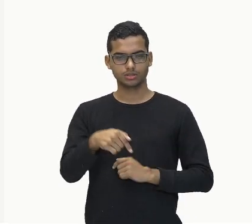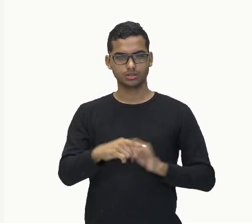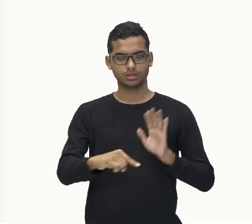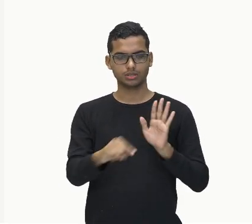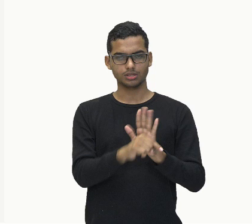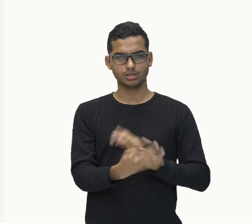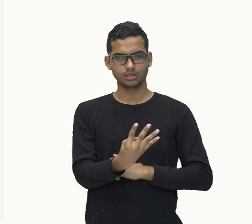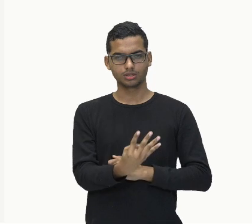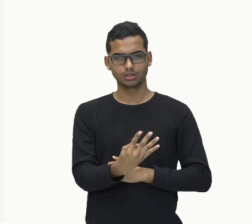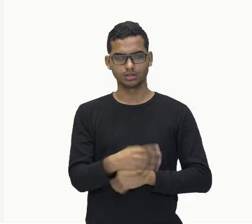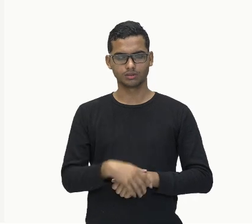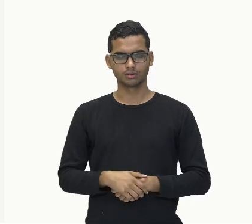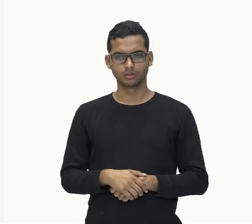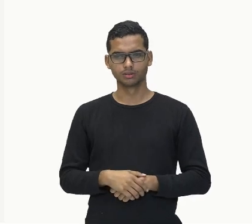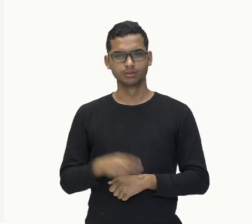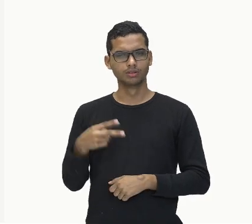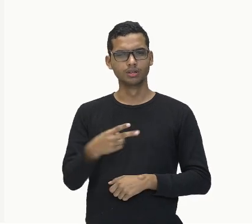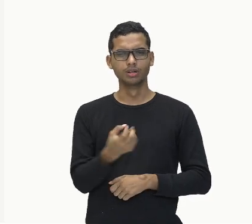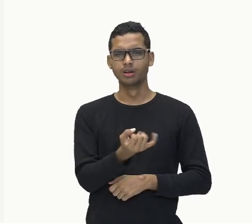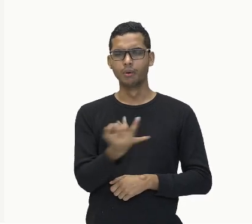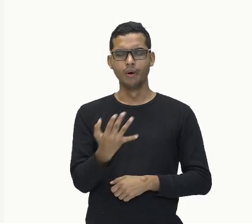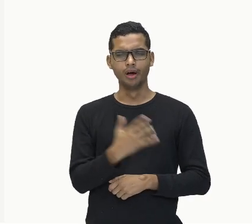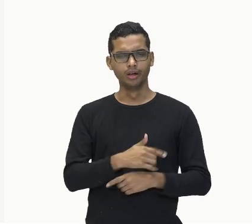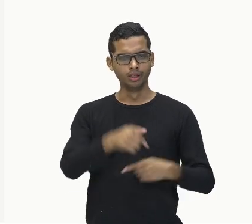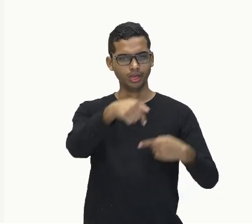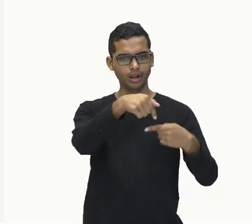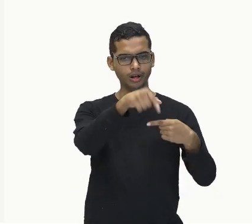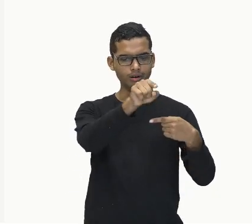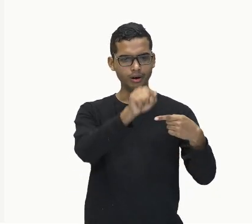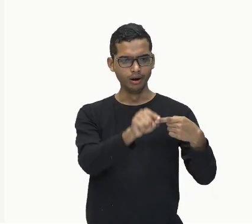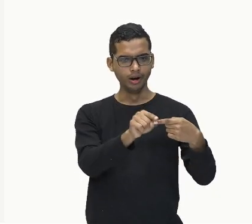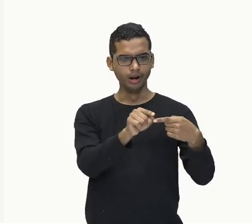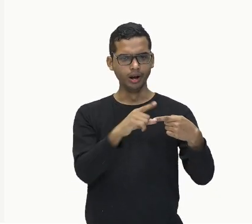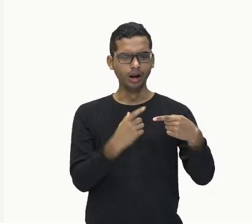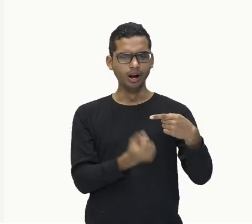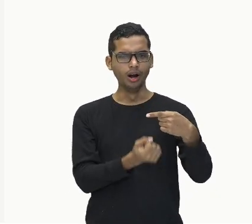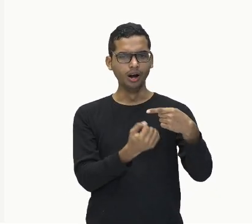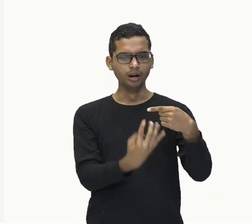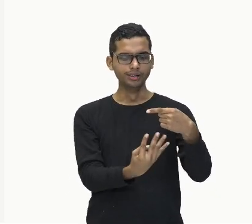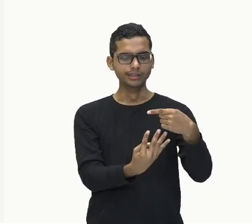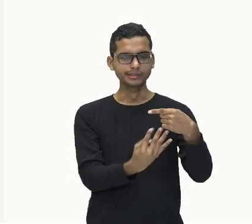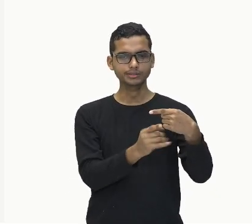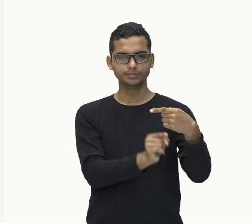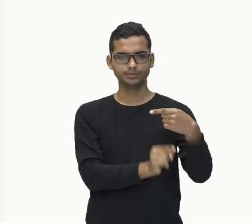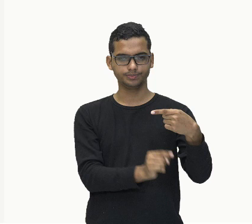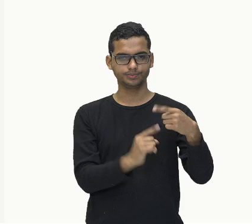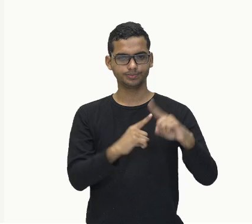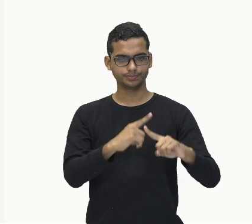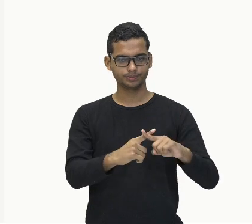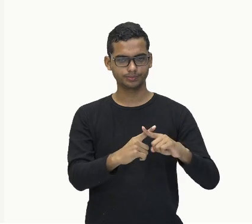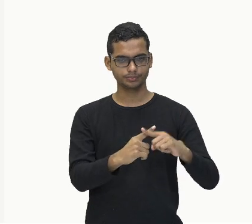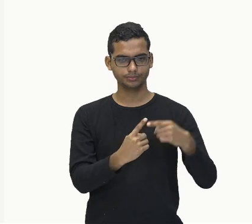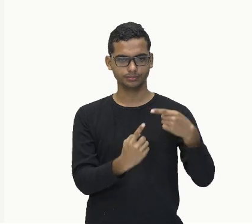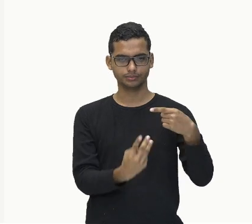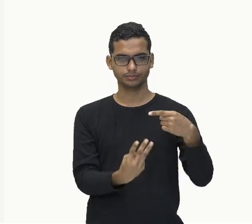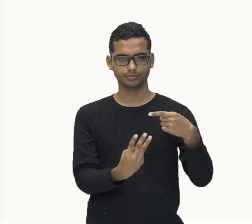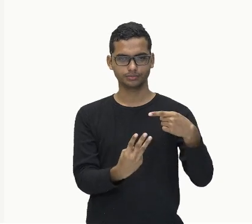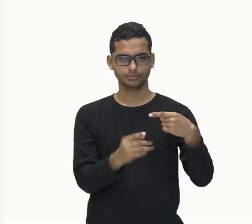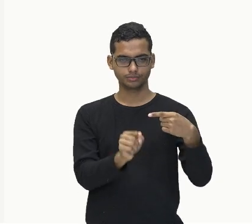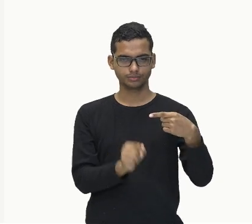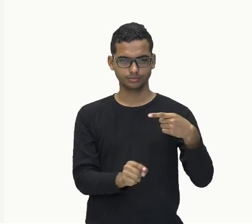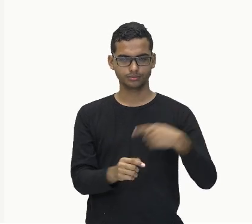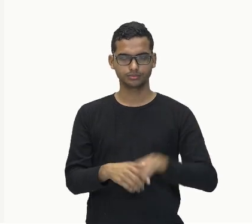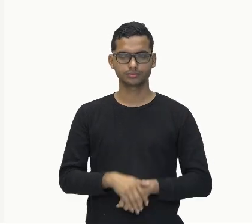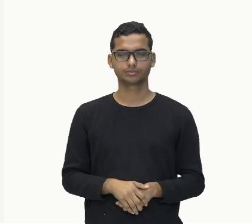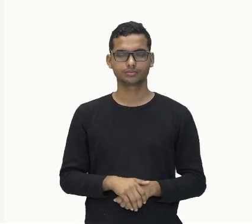E que vai ficar 7 fatorial sobre 4 fatorial vezes 3